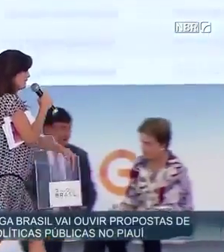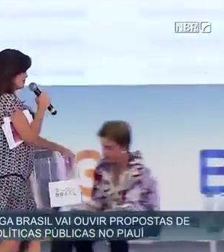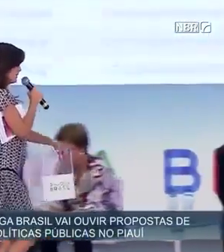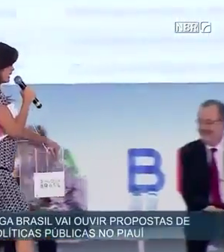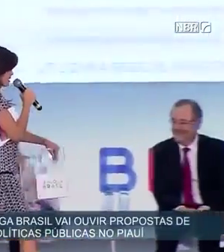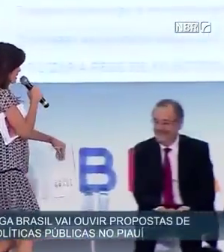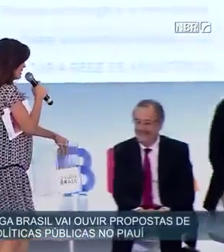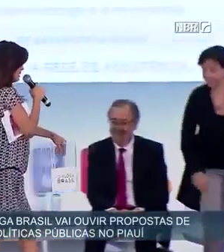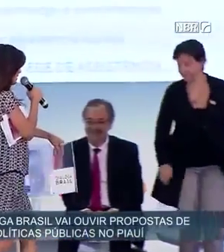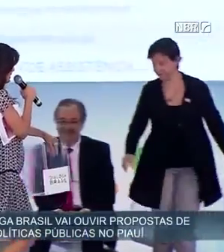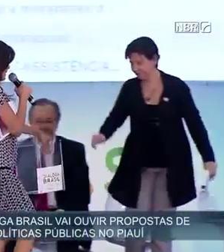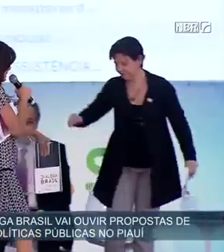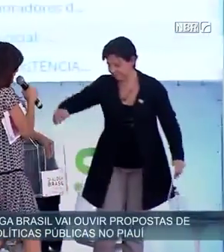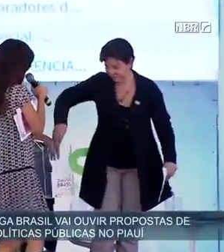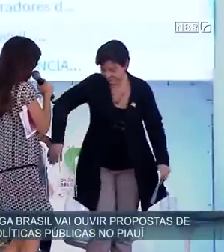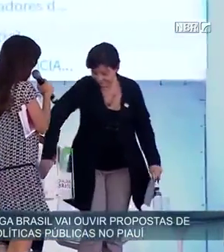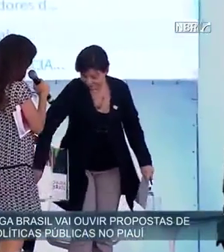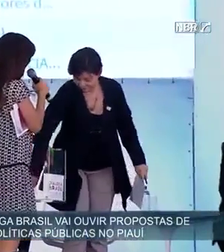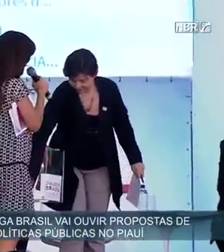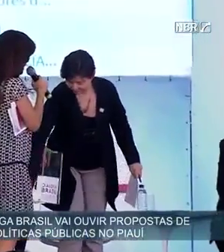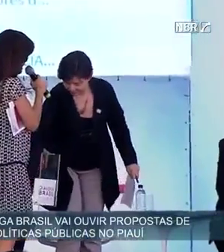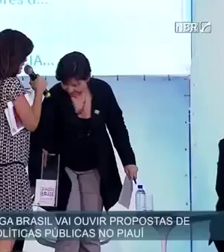Vamos lá. Ministra,